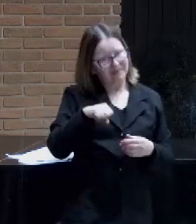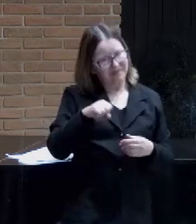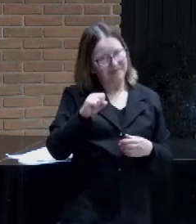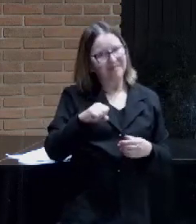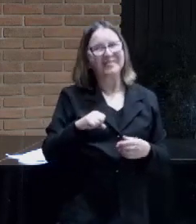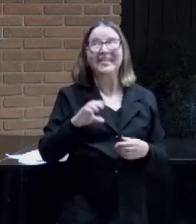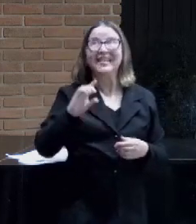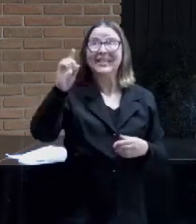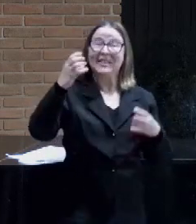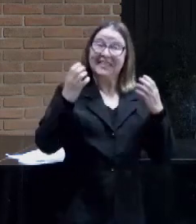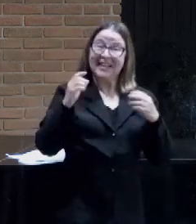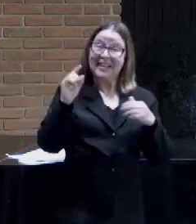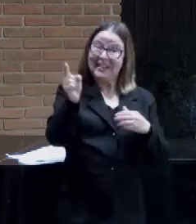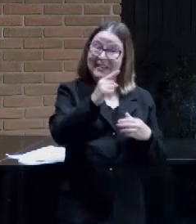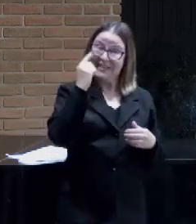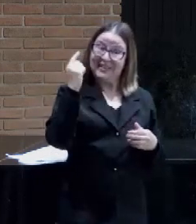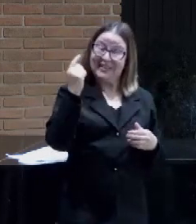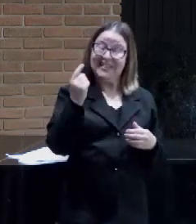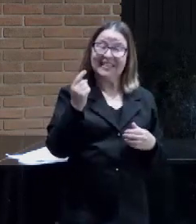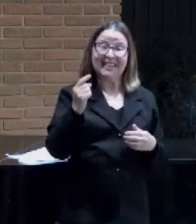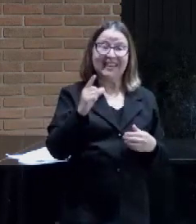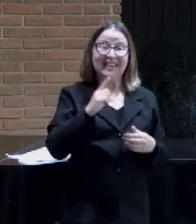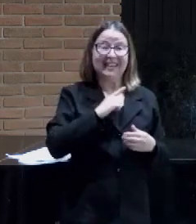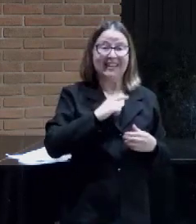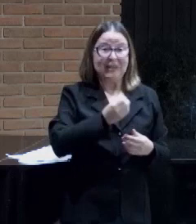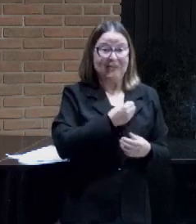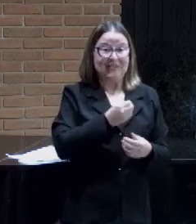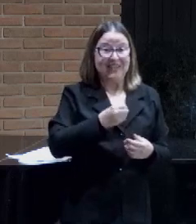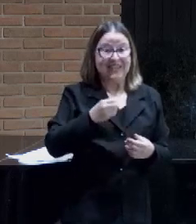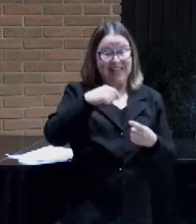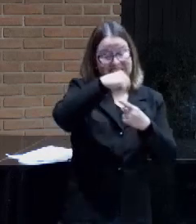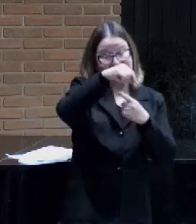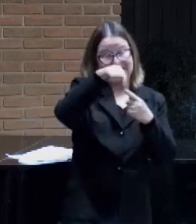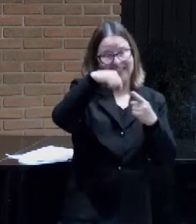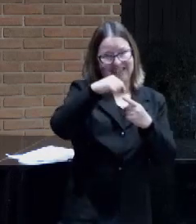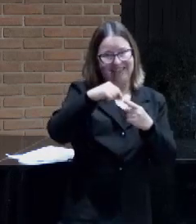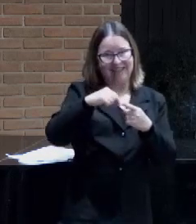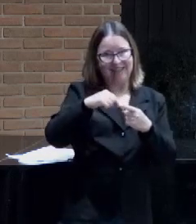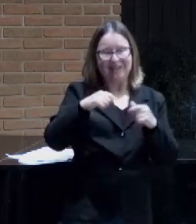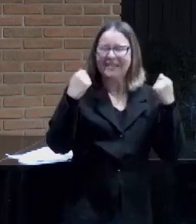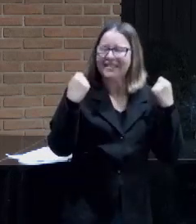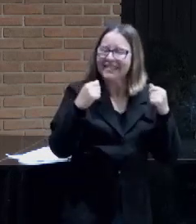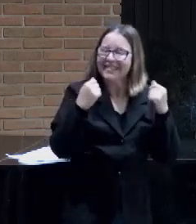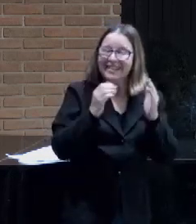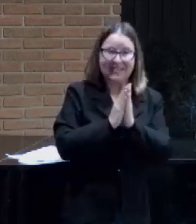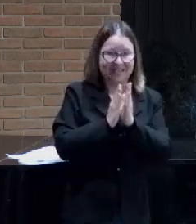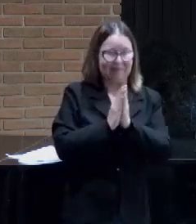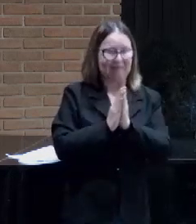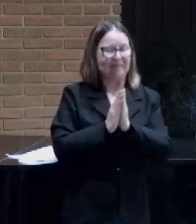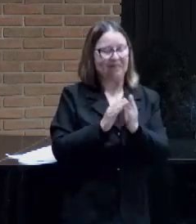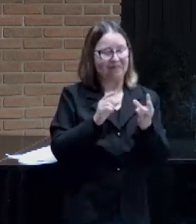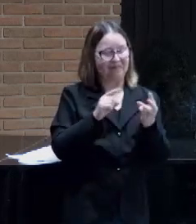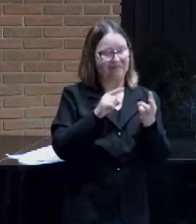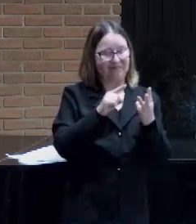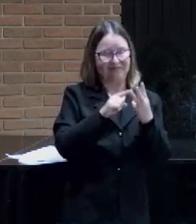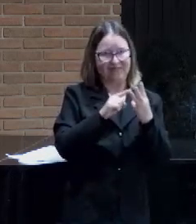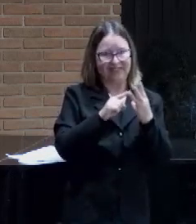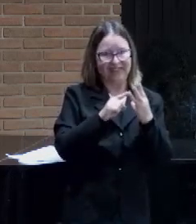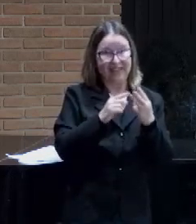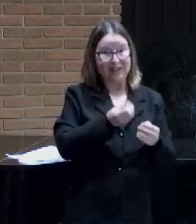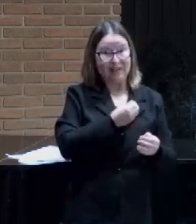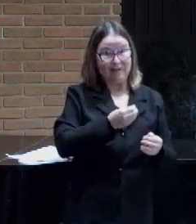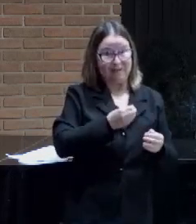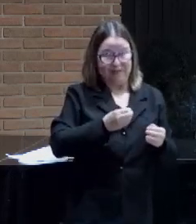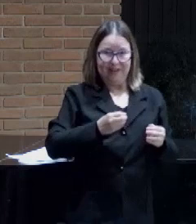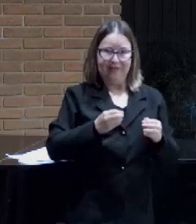santos, nós vamos pedir, Ele não vai dar? Meus irmãos, vamos orar. E terceira coisa, viva em